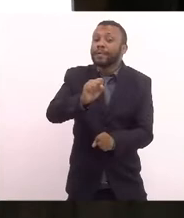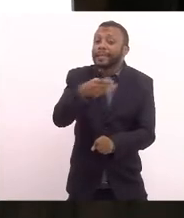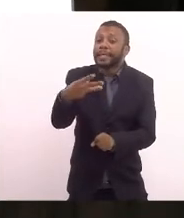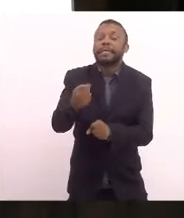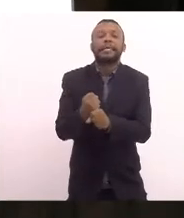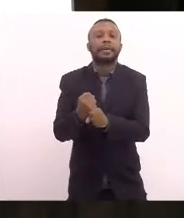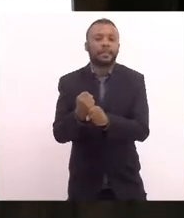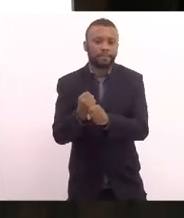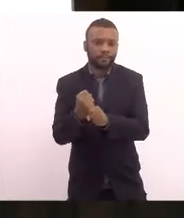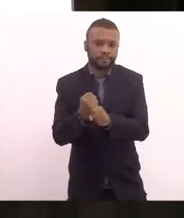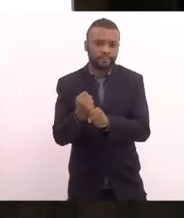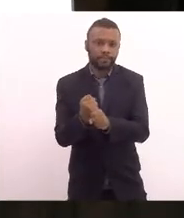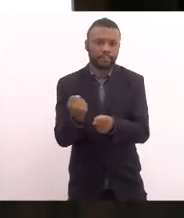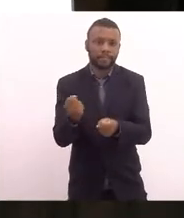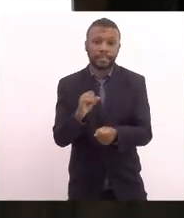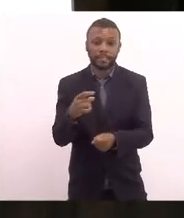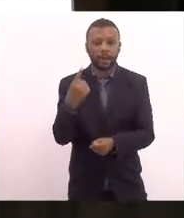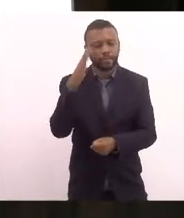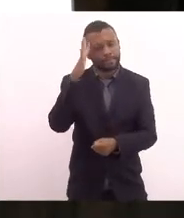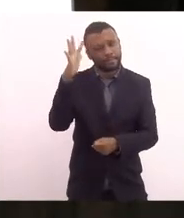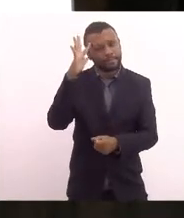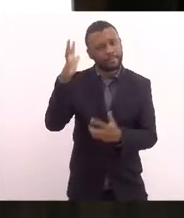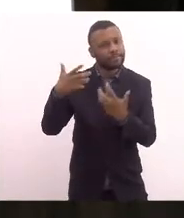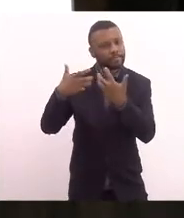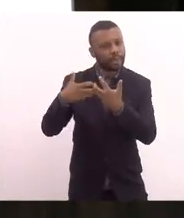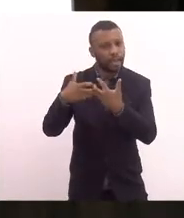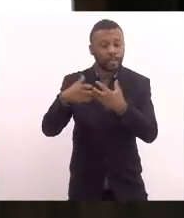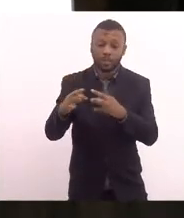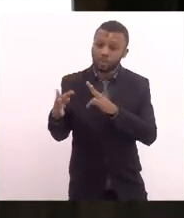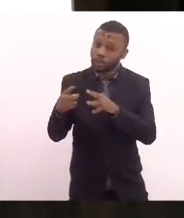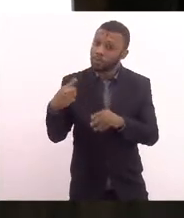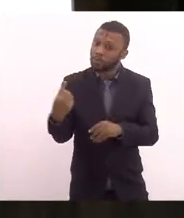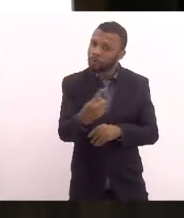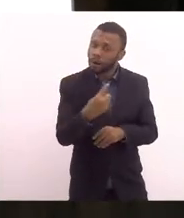anos. Se a gente pensa no quanto que todos nós, né,